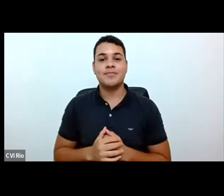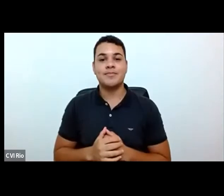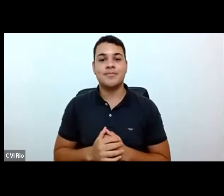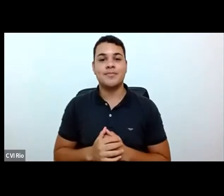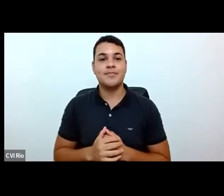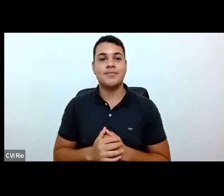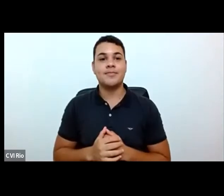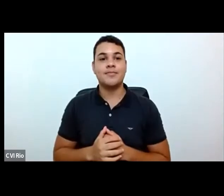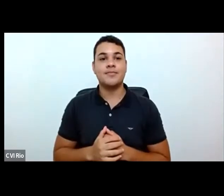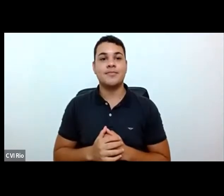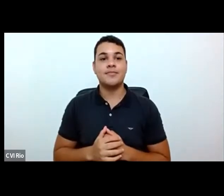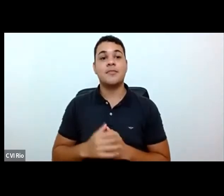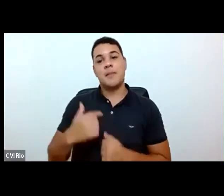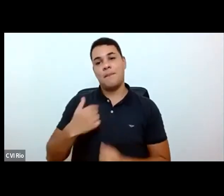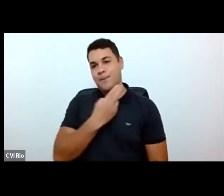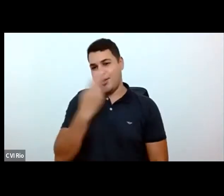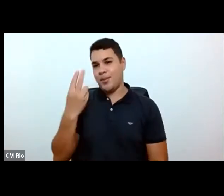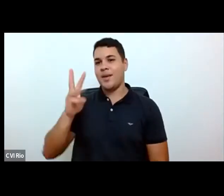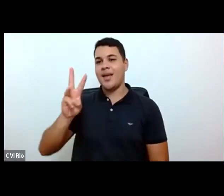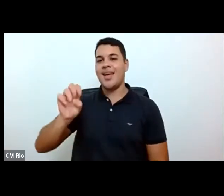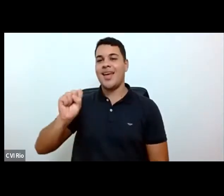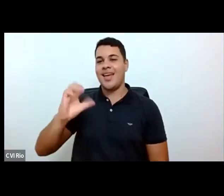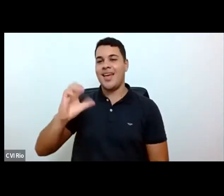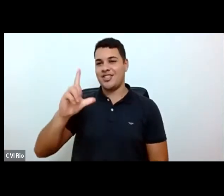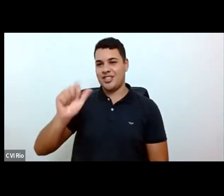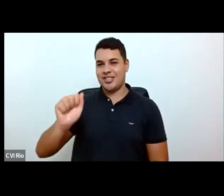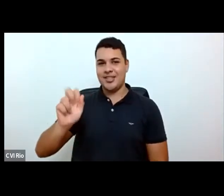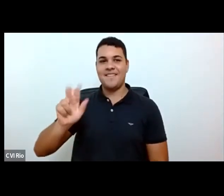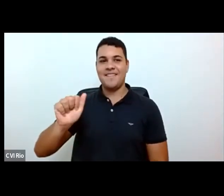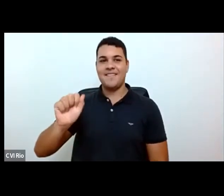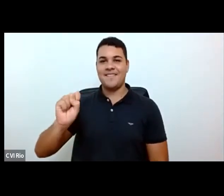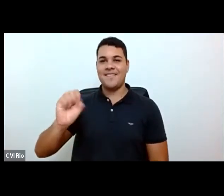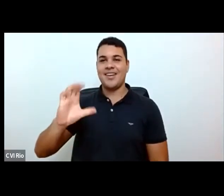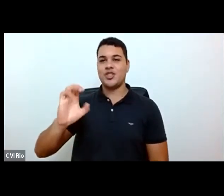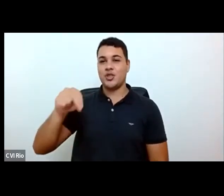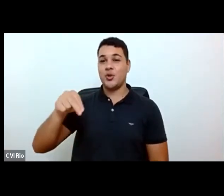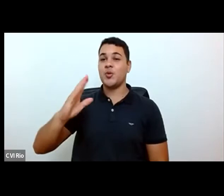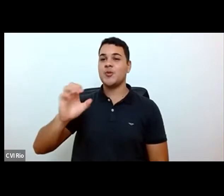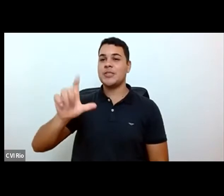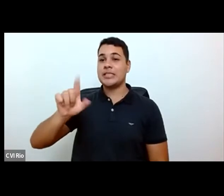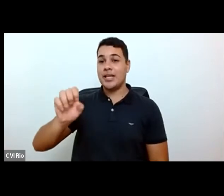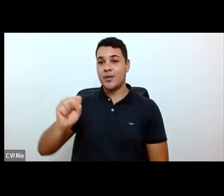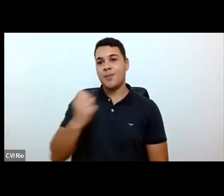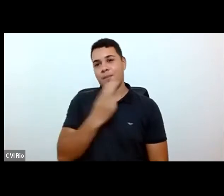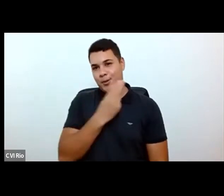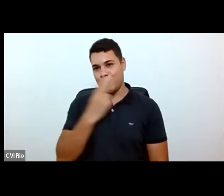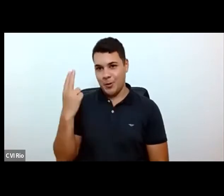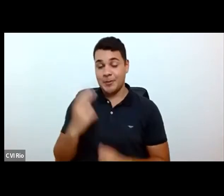Eu sou Escla Vasconcelos, como a Vanessa me apresentou, esse é o meu nome.